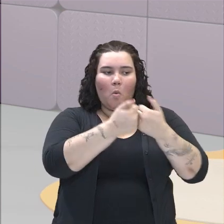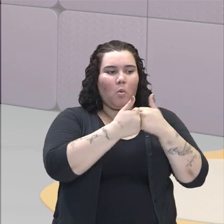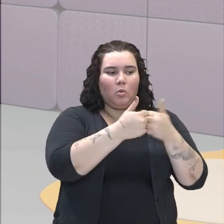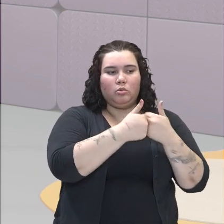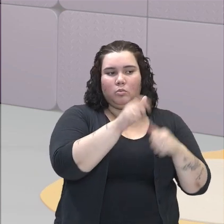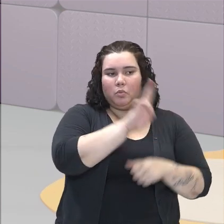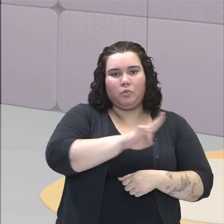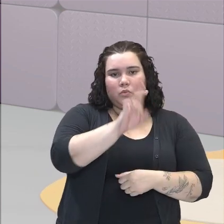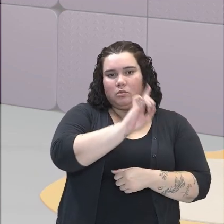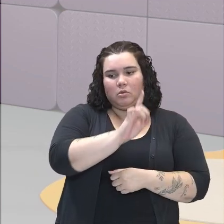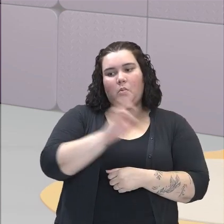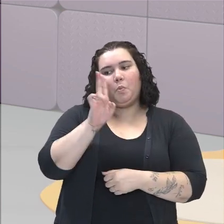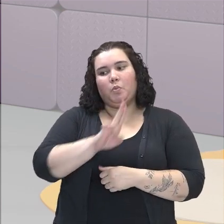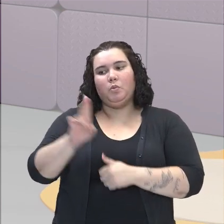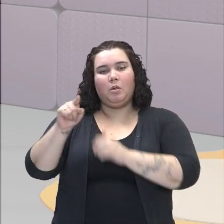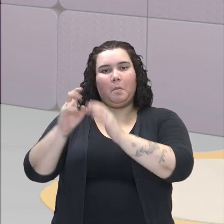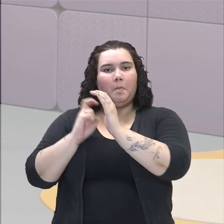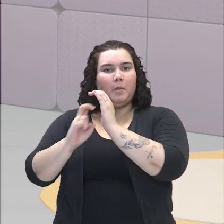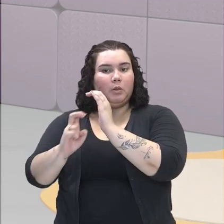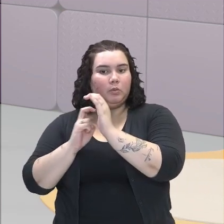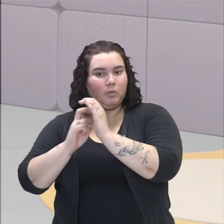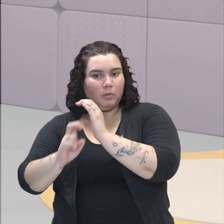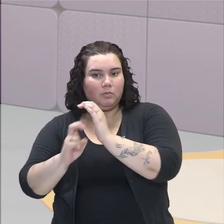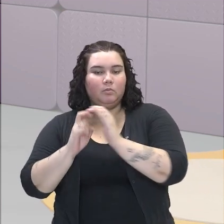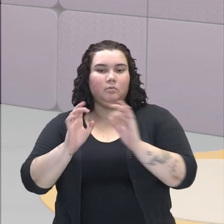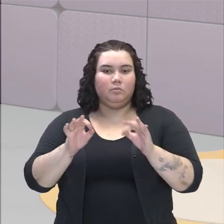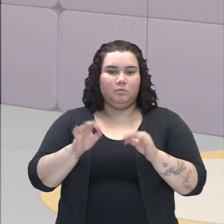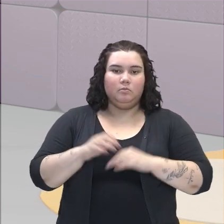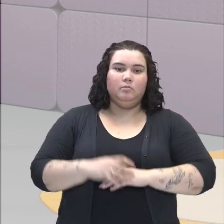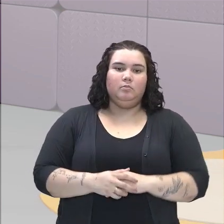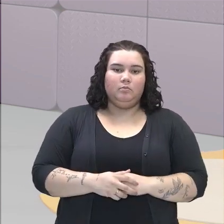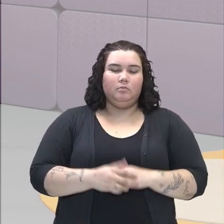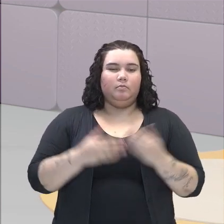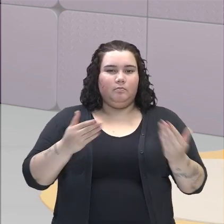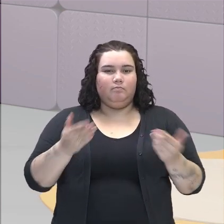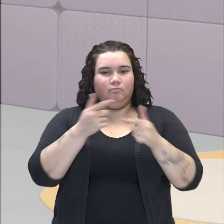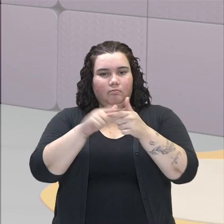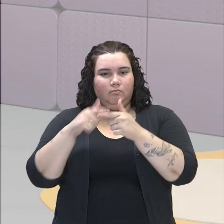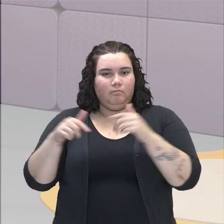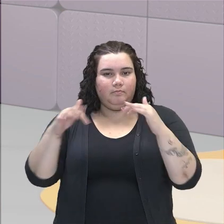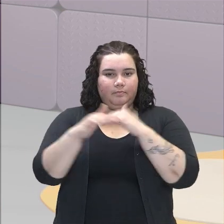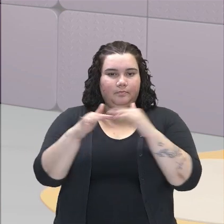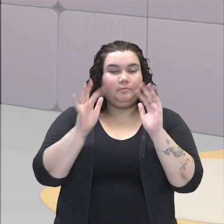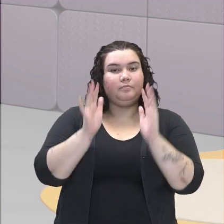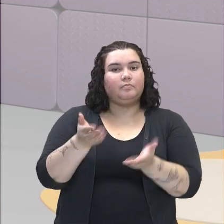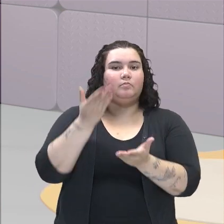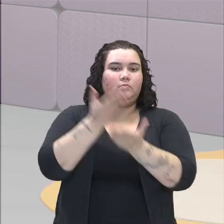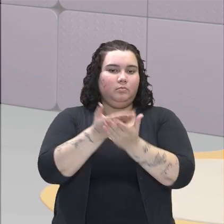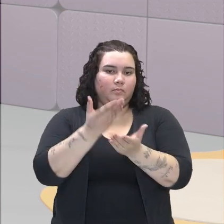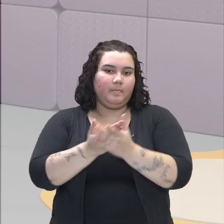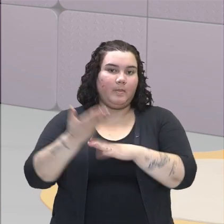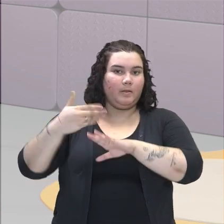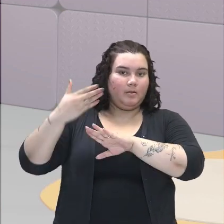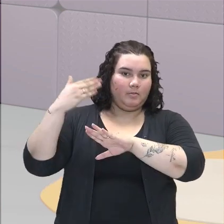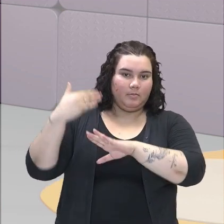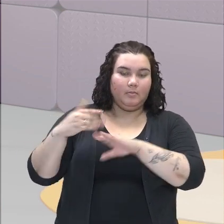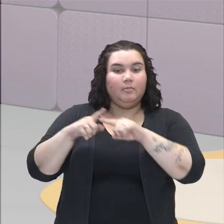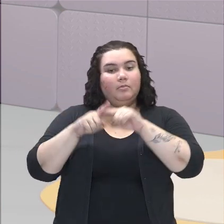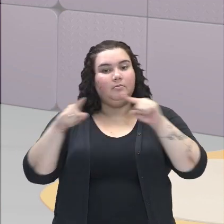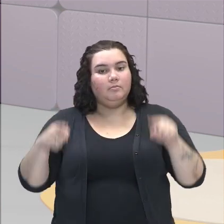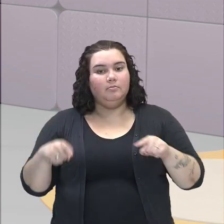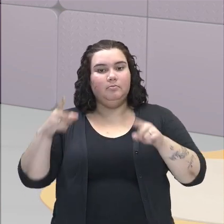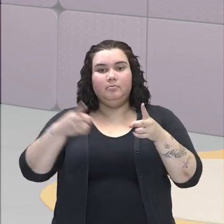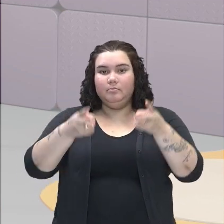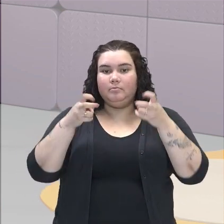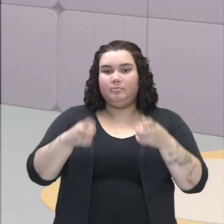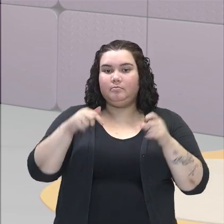que é um transporte coletivo, né? Sobre problemas das cidades a gente já falou, a gente já estudou anteriormente. Mas como a gente está vendo